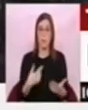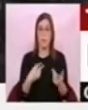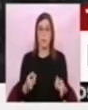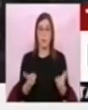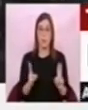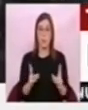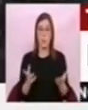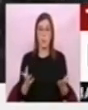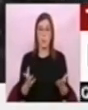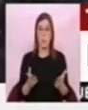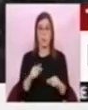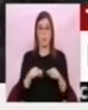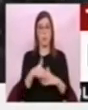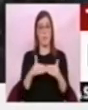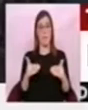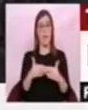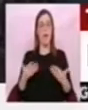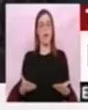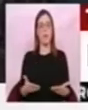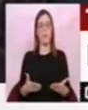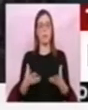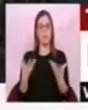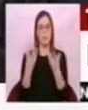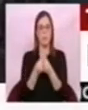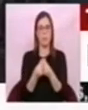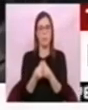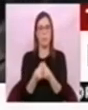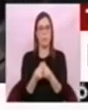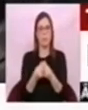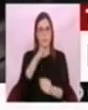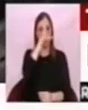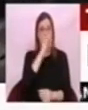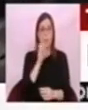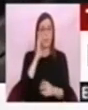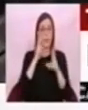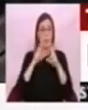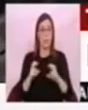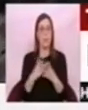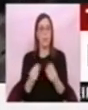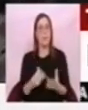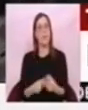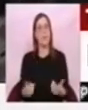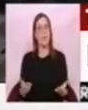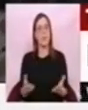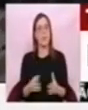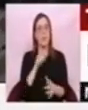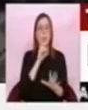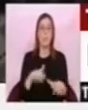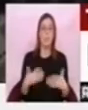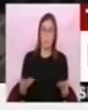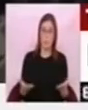disponíveis, seja como for, num momento destes, para, em conjunto com o Governo, tentar encontrar as soluções